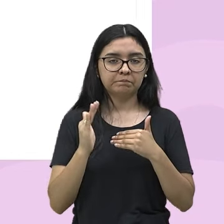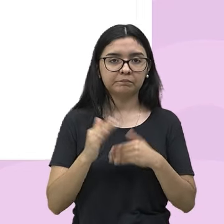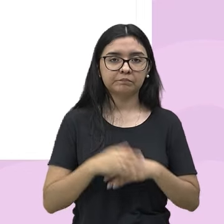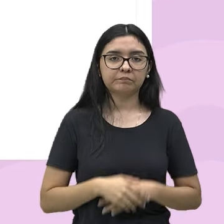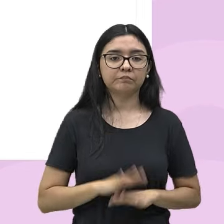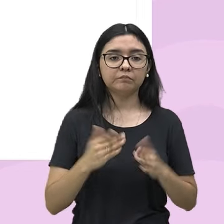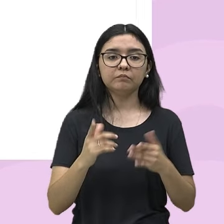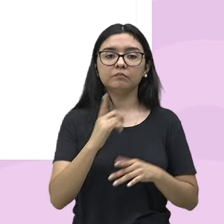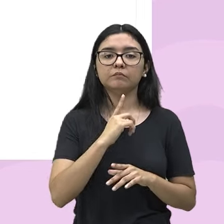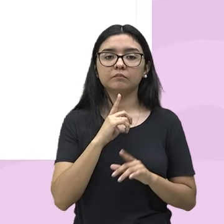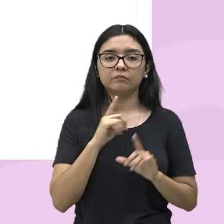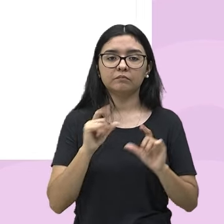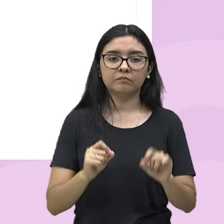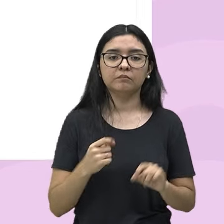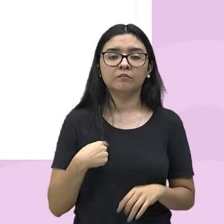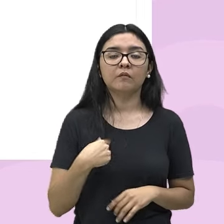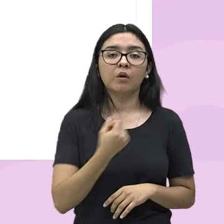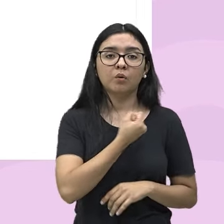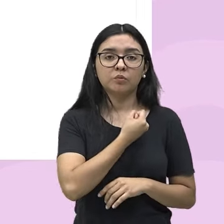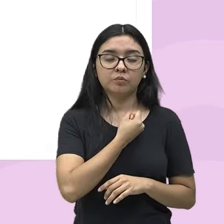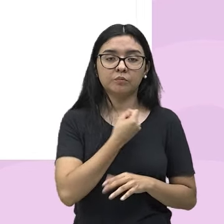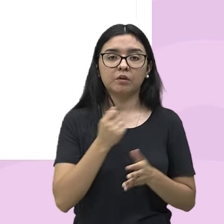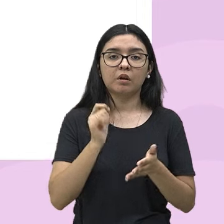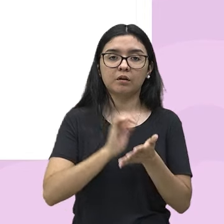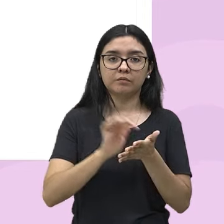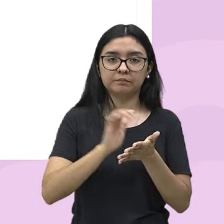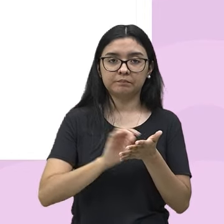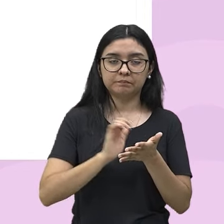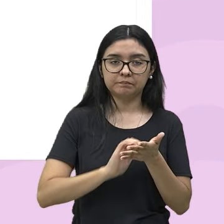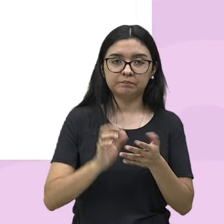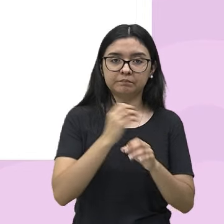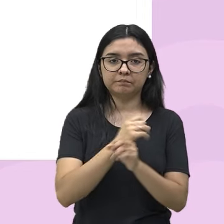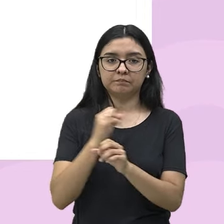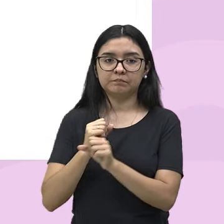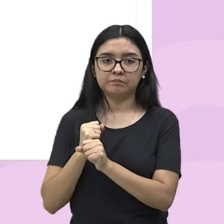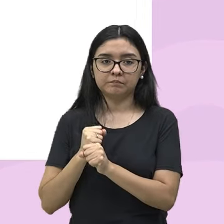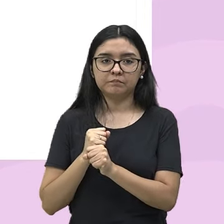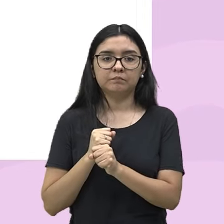temos aqui os números que a calculadora nos deu, que divide aí o número